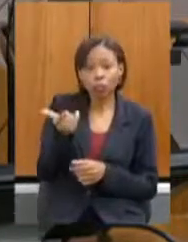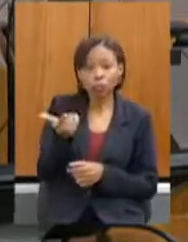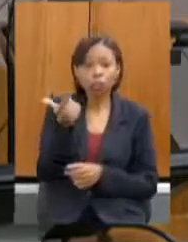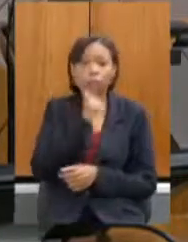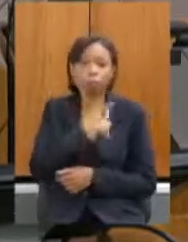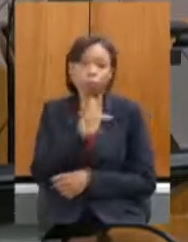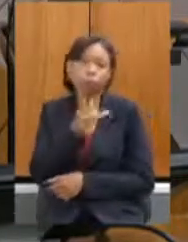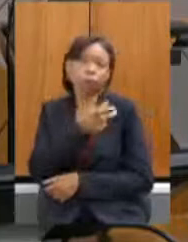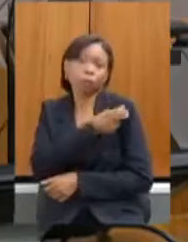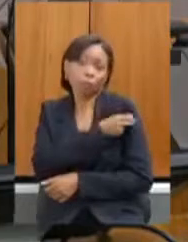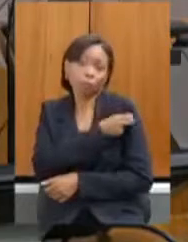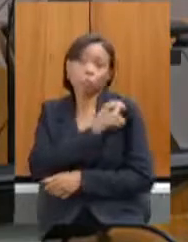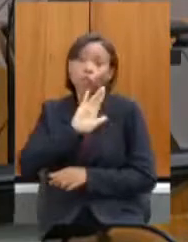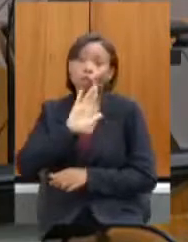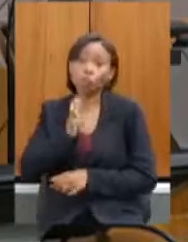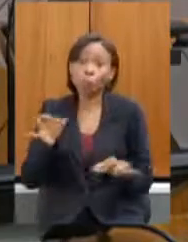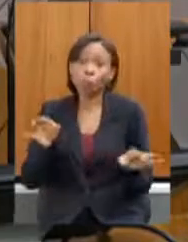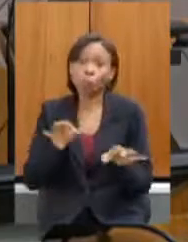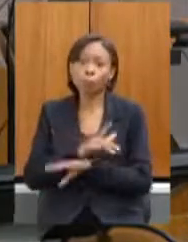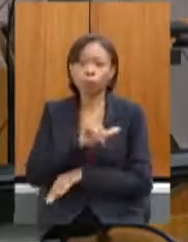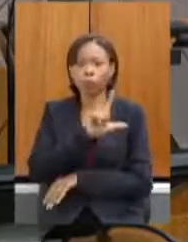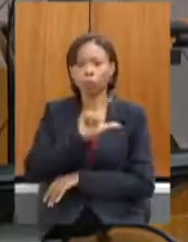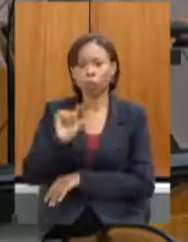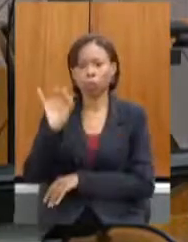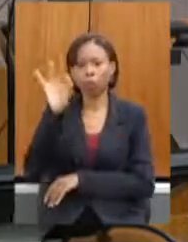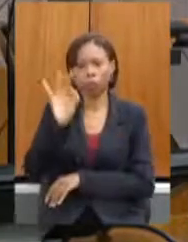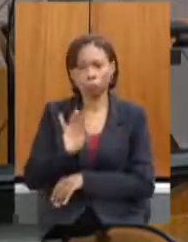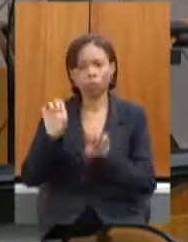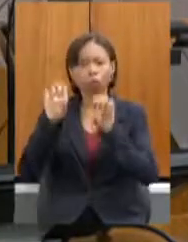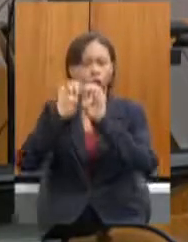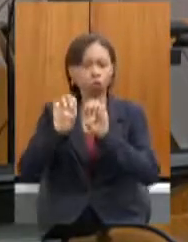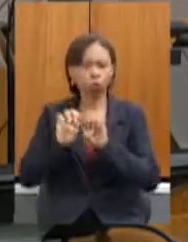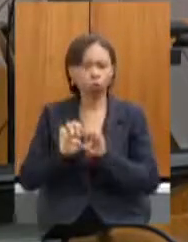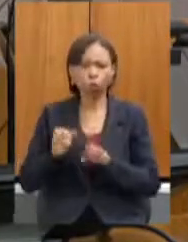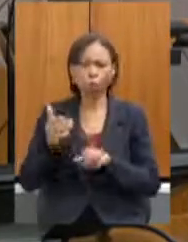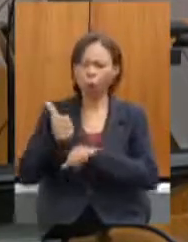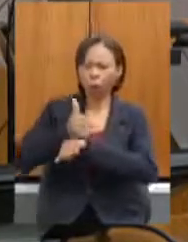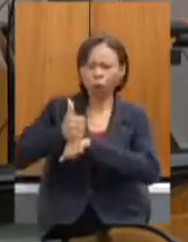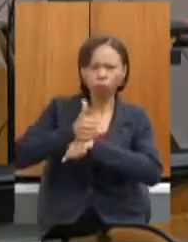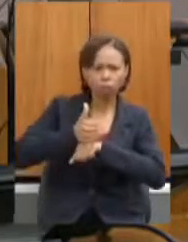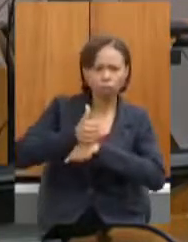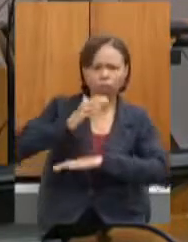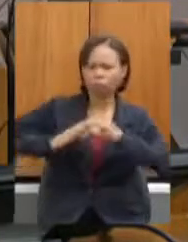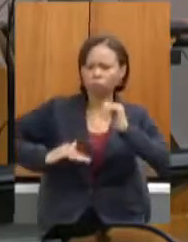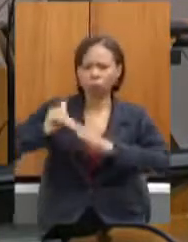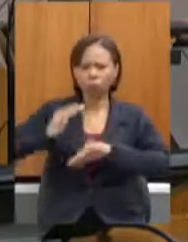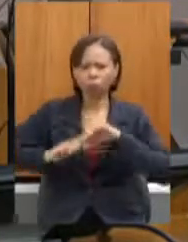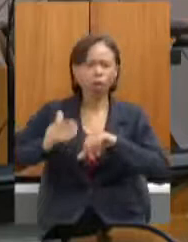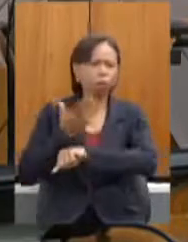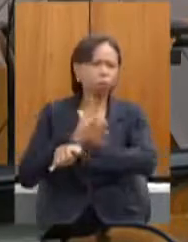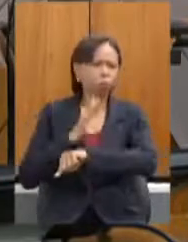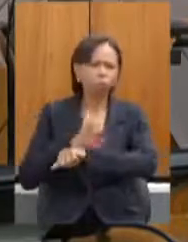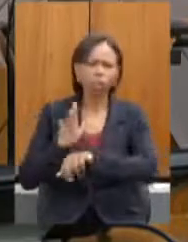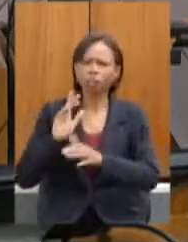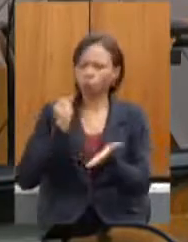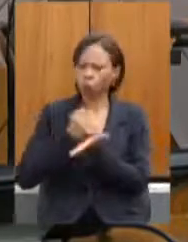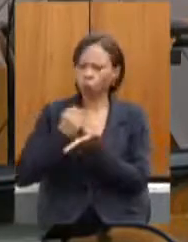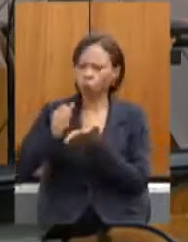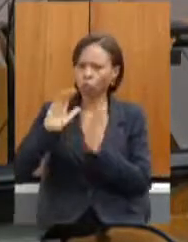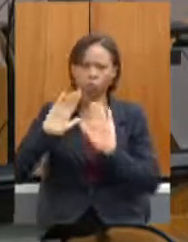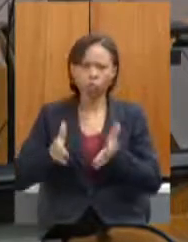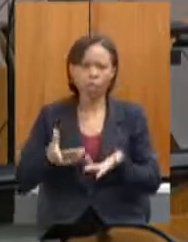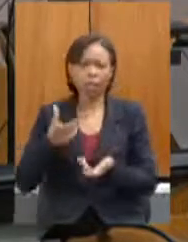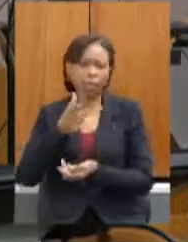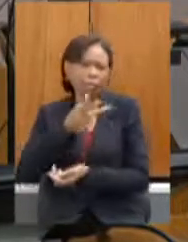sem por cento da estrutura montada desde recursos humanos treinados contratados seringas agulhas